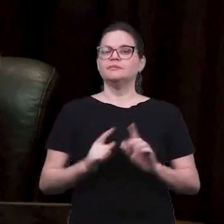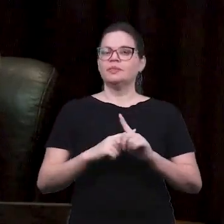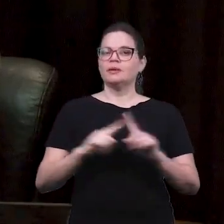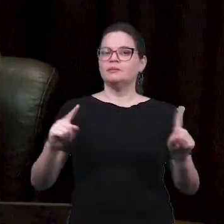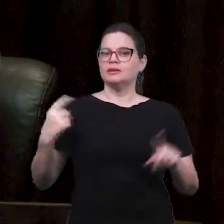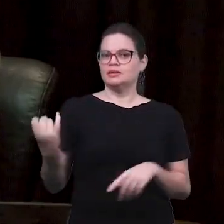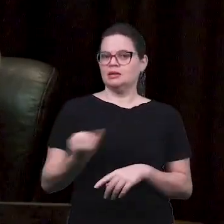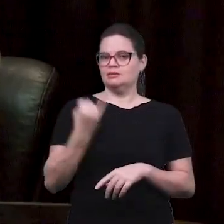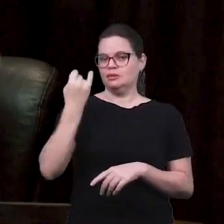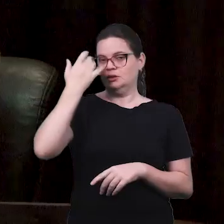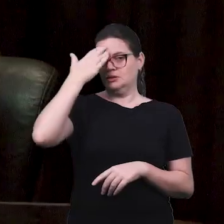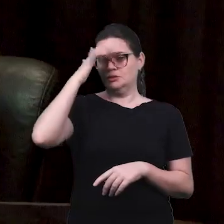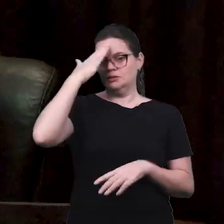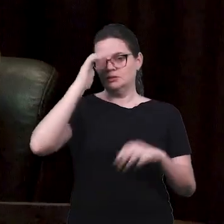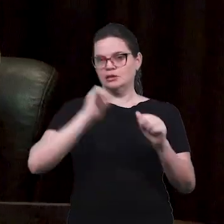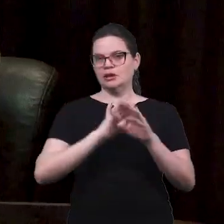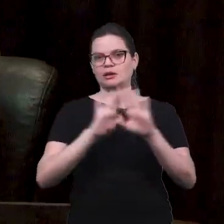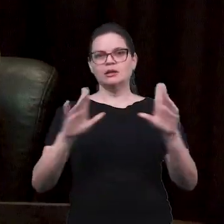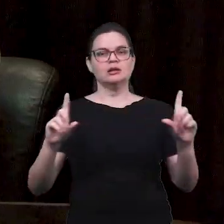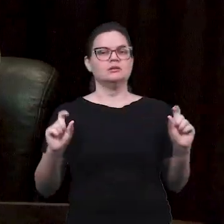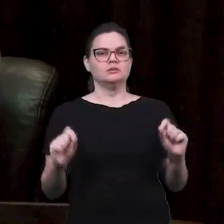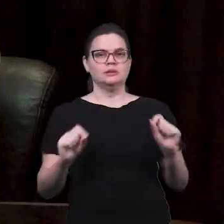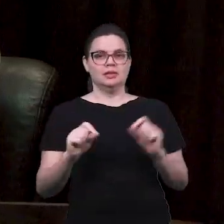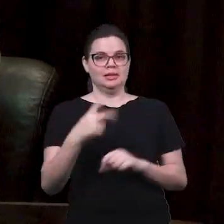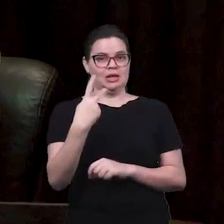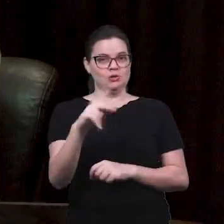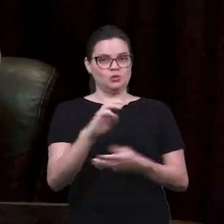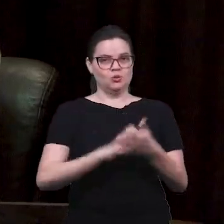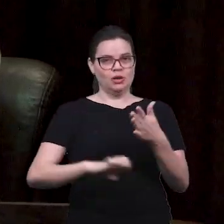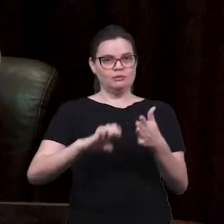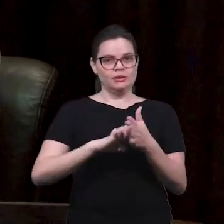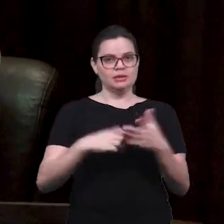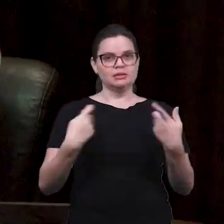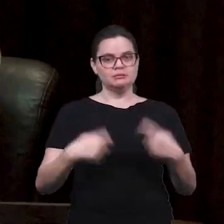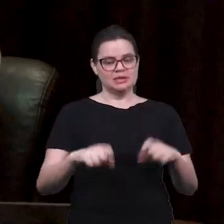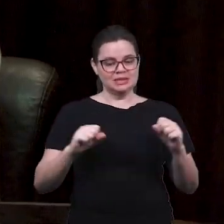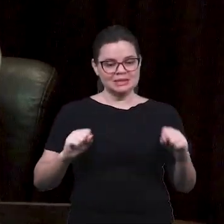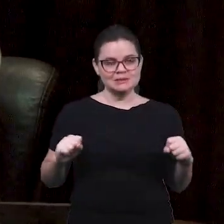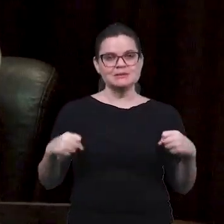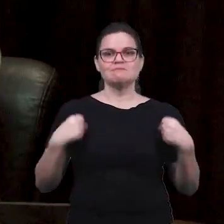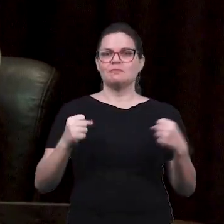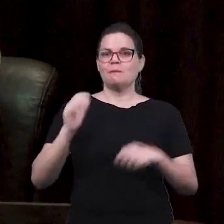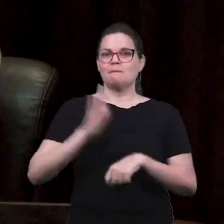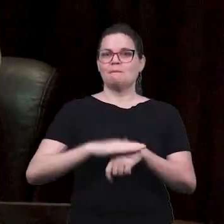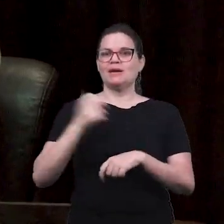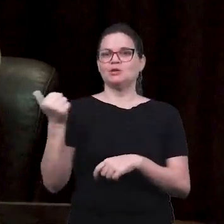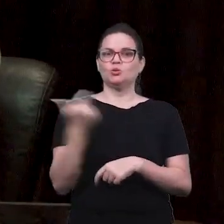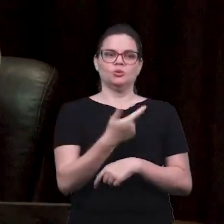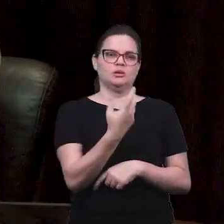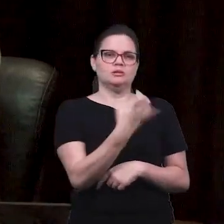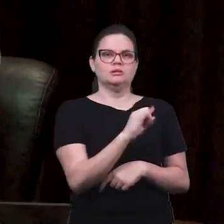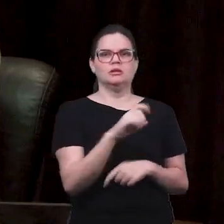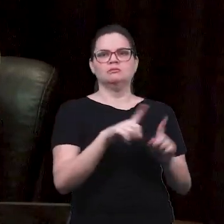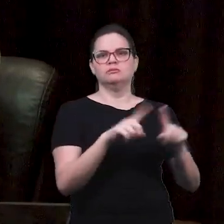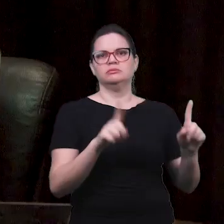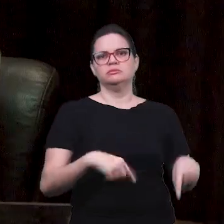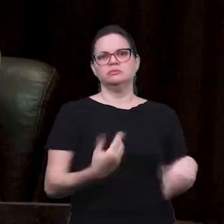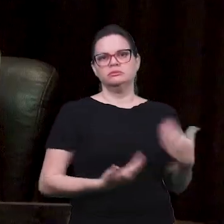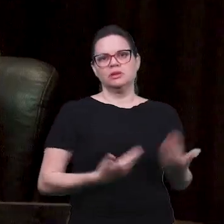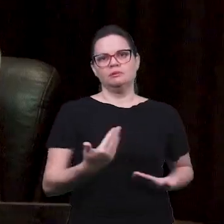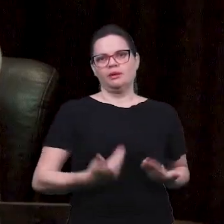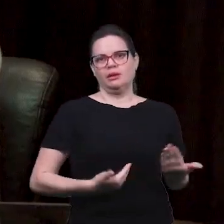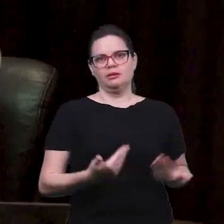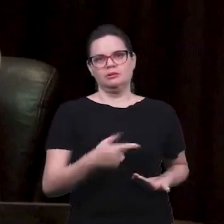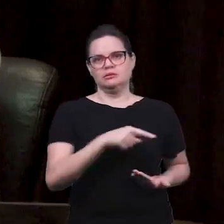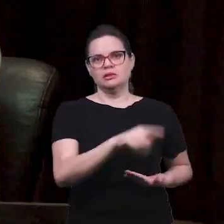importante você entender que no negócio próprio você vai ter que se empenhar muito mais do que se você estivesse trabalhando empregado numa